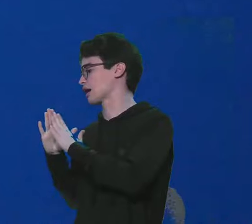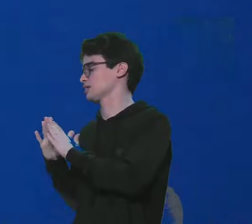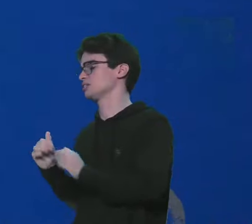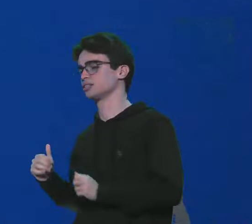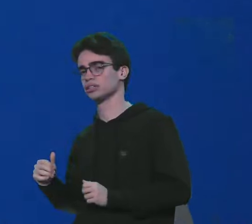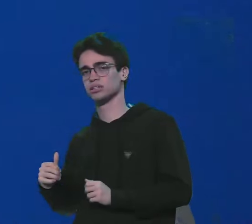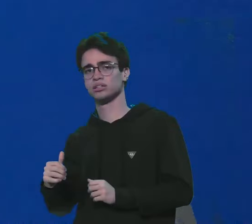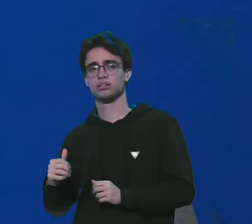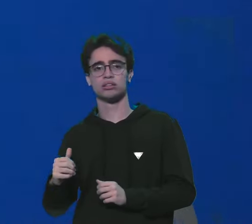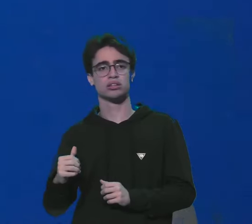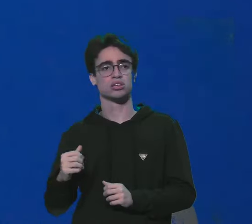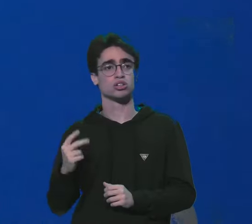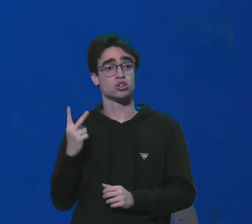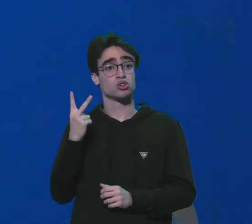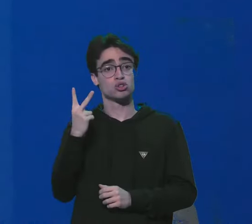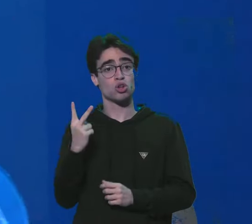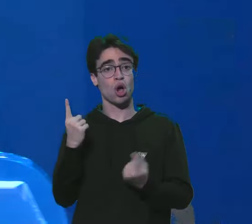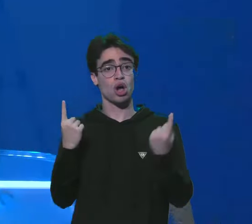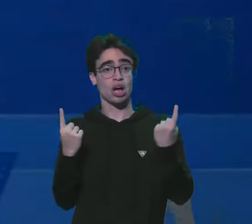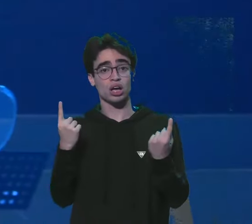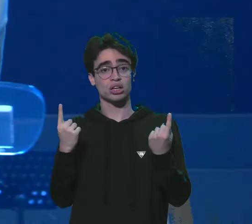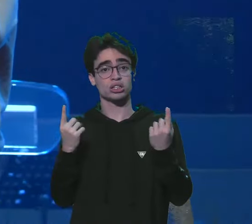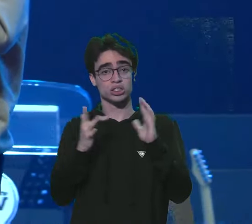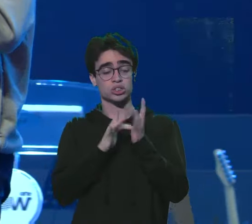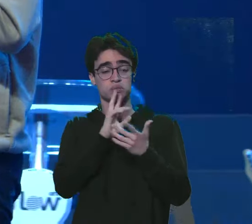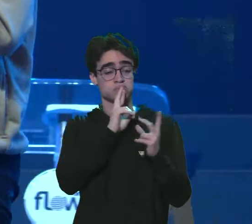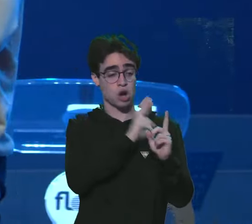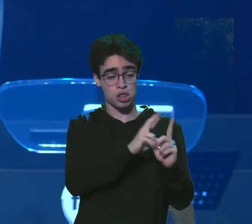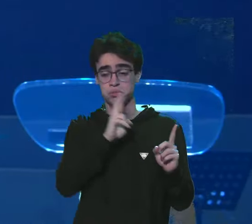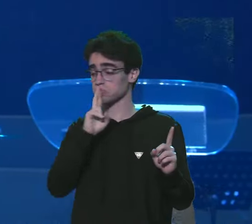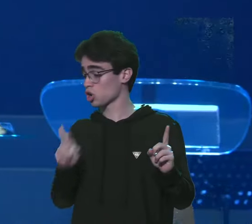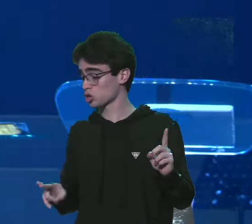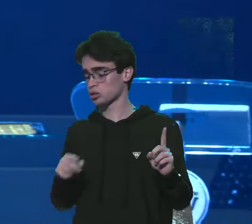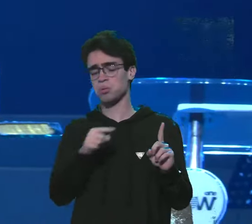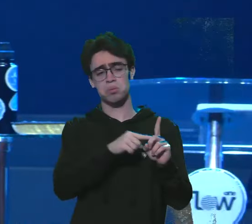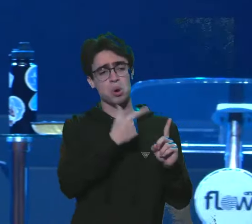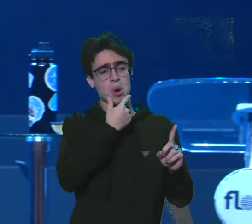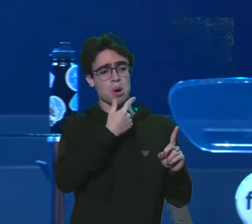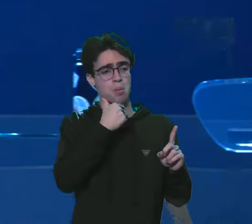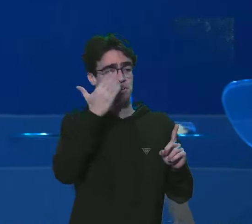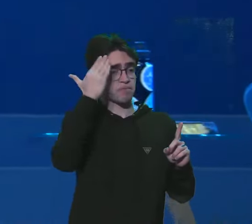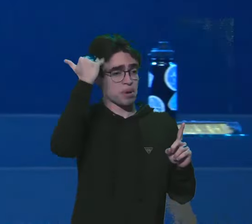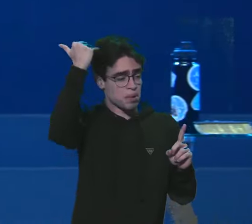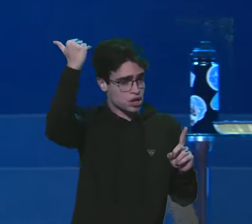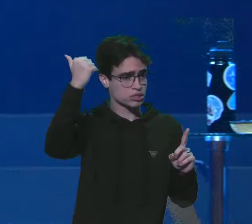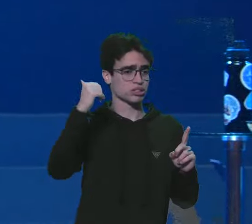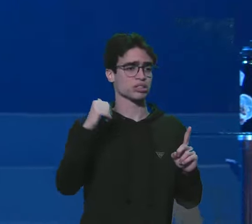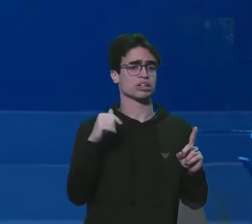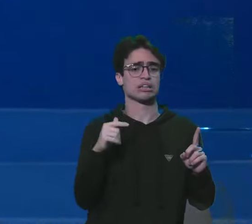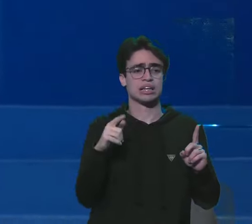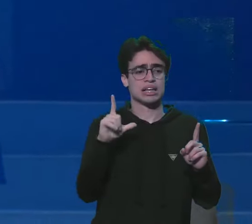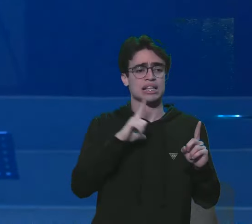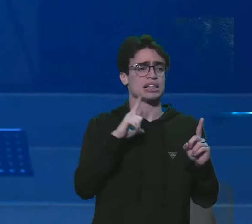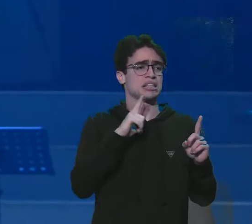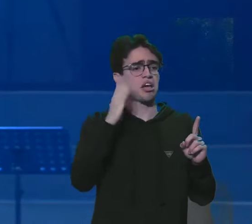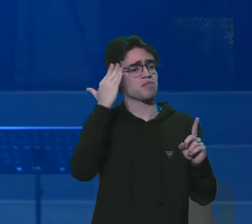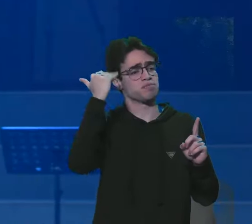Jesus respondeu os dois chamados que fizeram para ele. Um de um homem conhecido, com uma boa posição